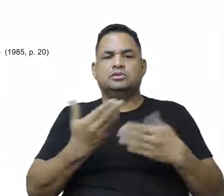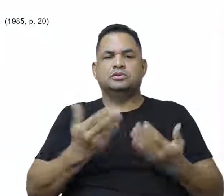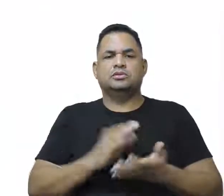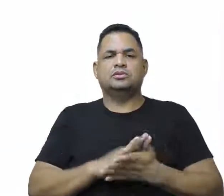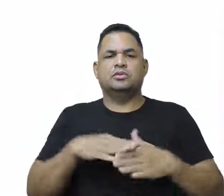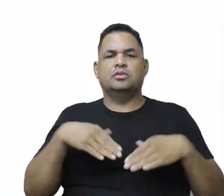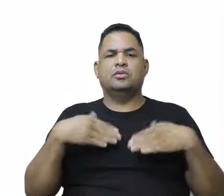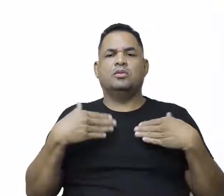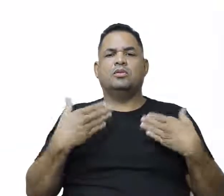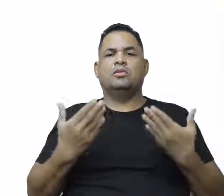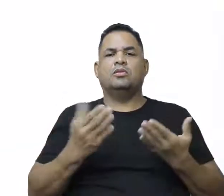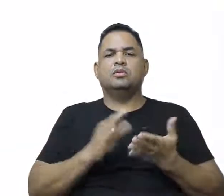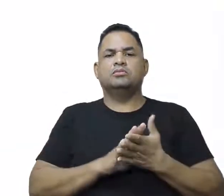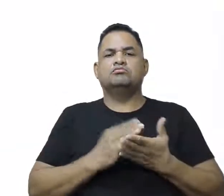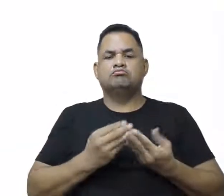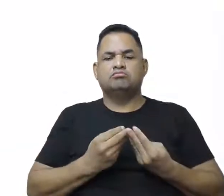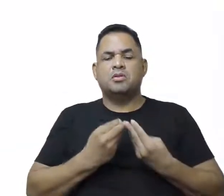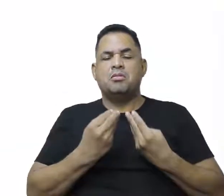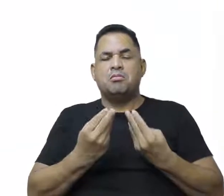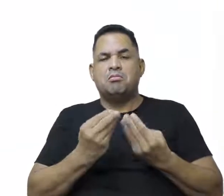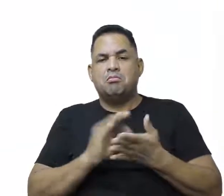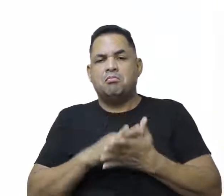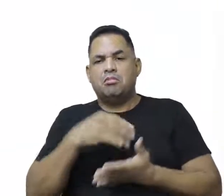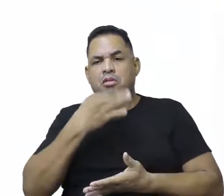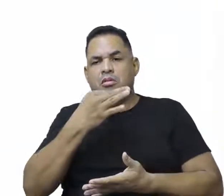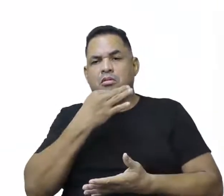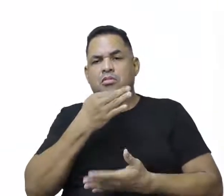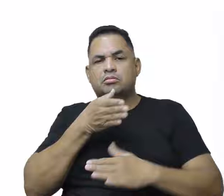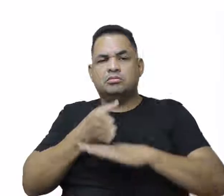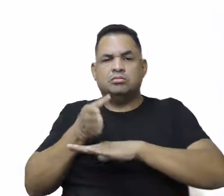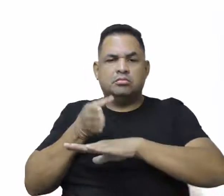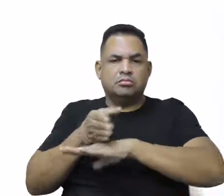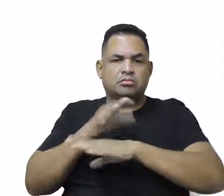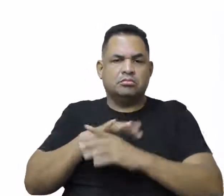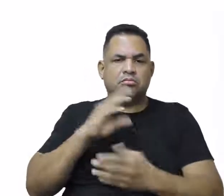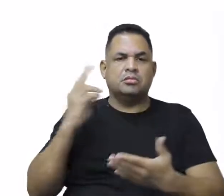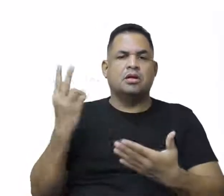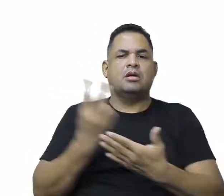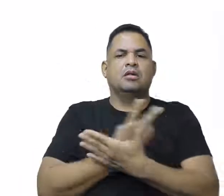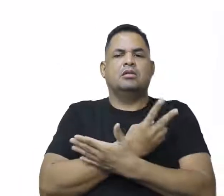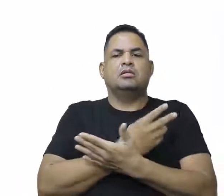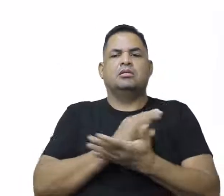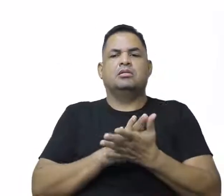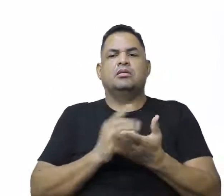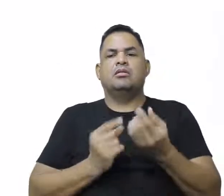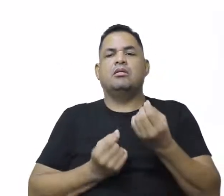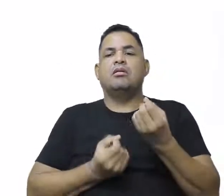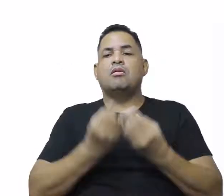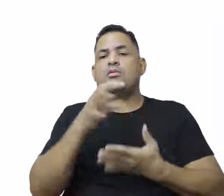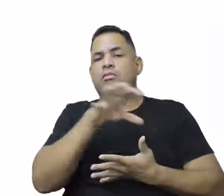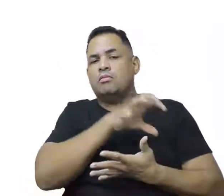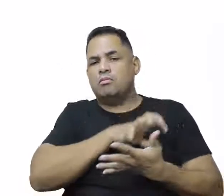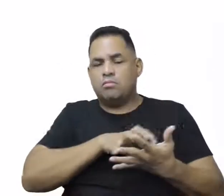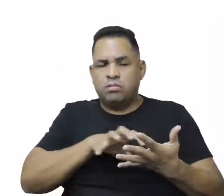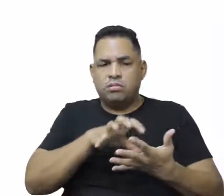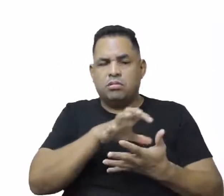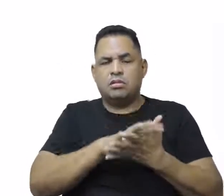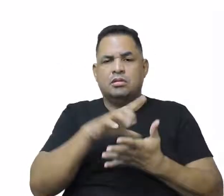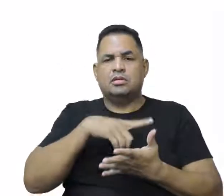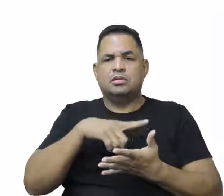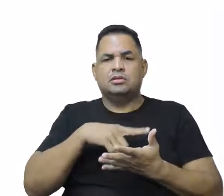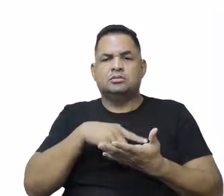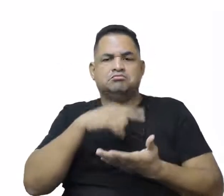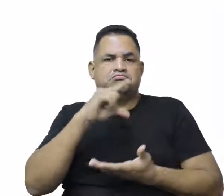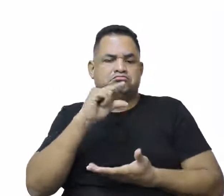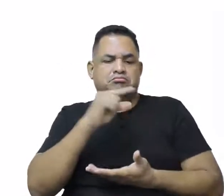Quando damos nossas opiniões, quando participamos de algum acontecimento, de alguma manifestação, temos muito